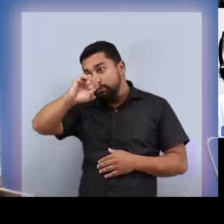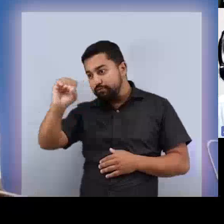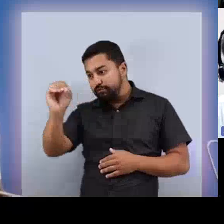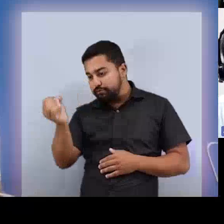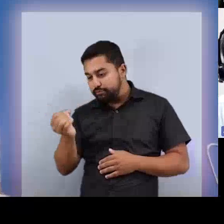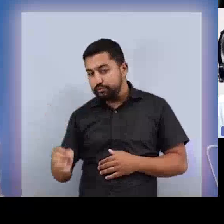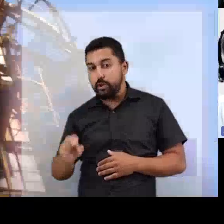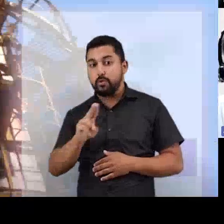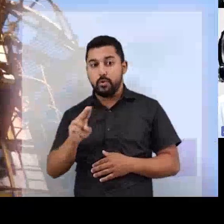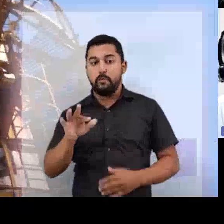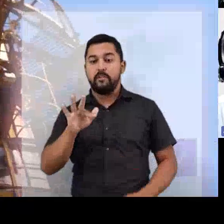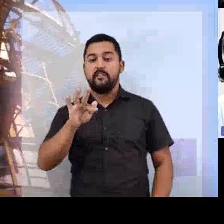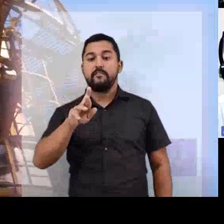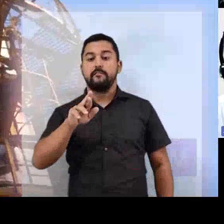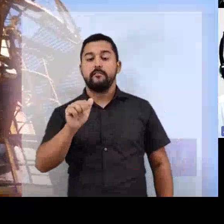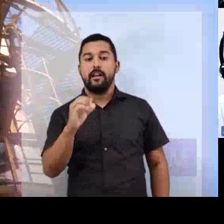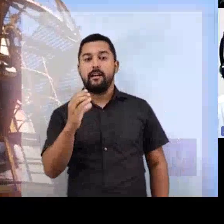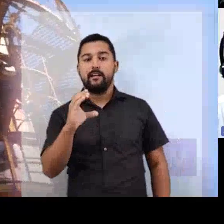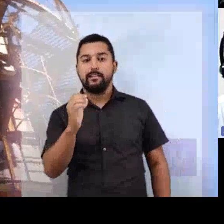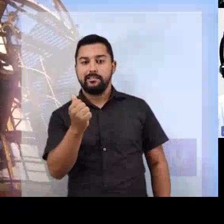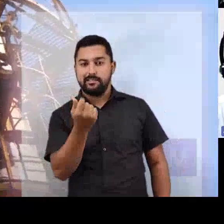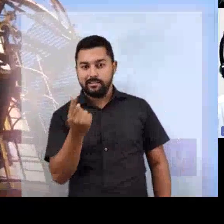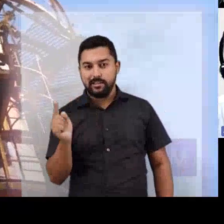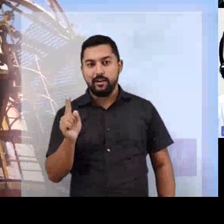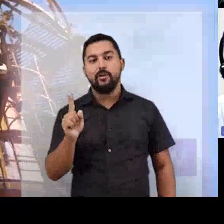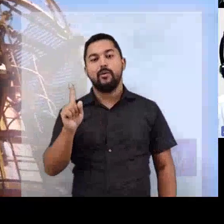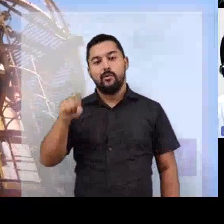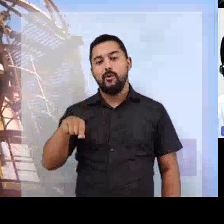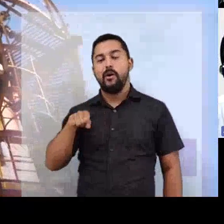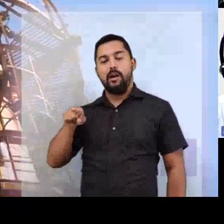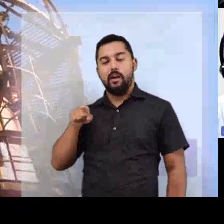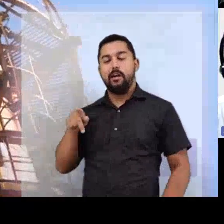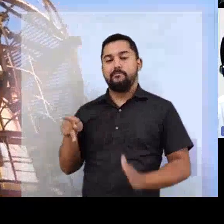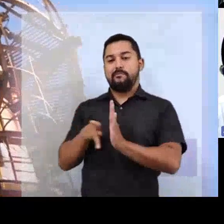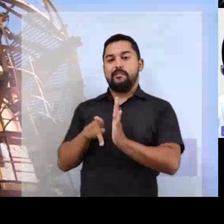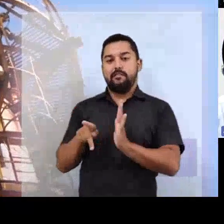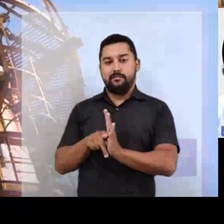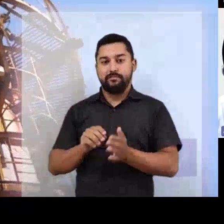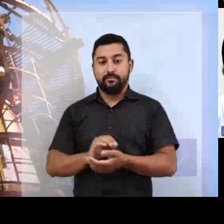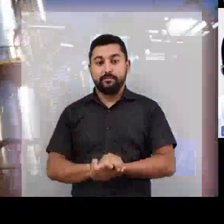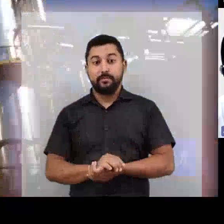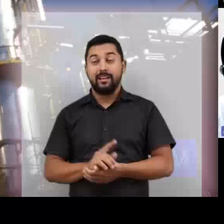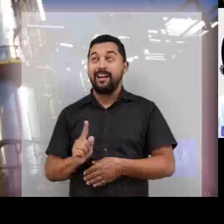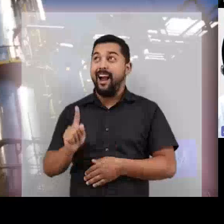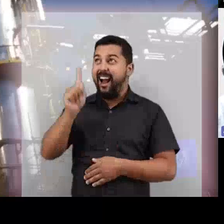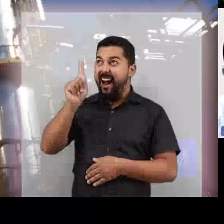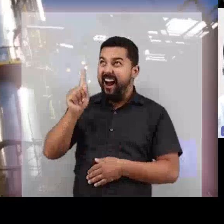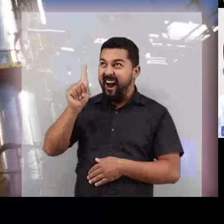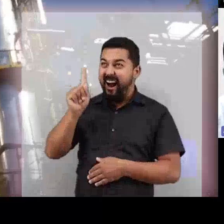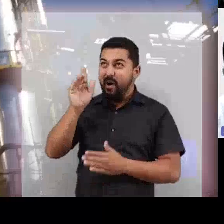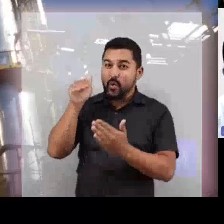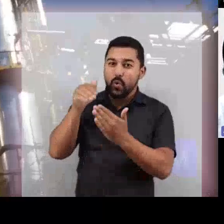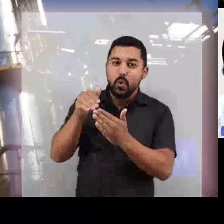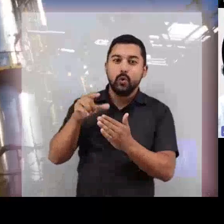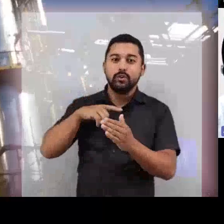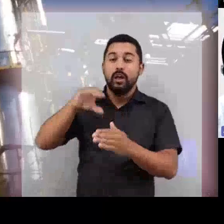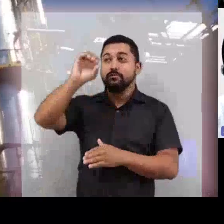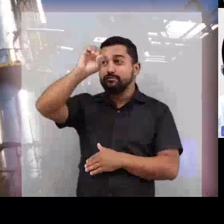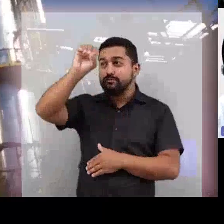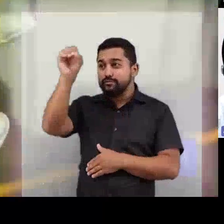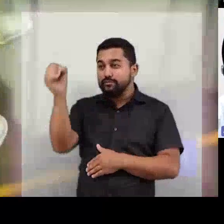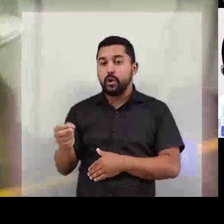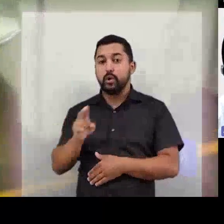condensado, chamado de fração. E esse tipo de destilação é chamado de destilação fracionada. Lá na parte de cima da coluna já sai